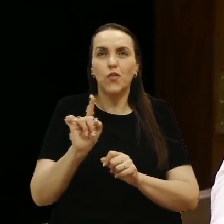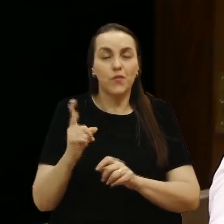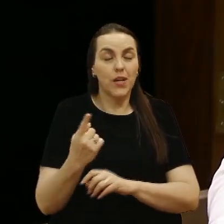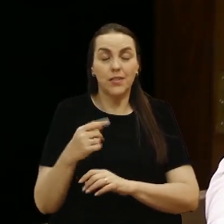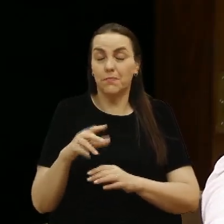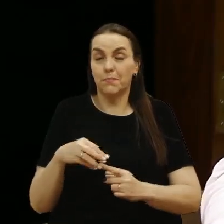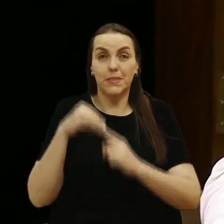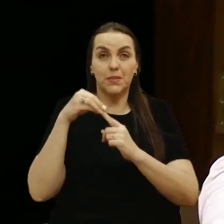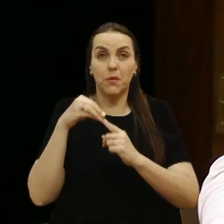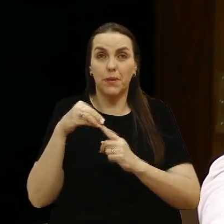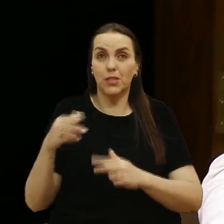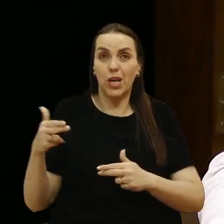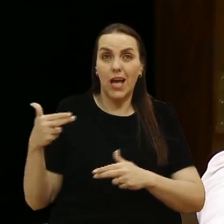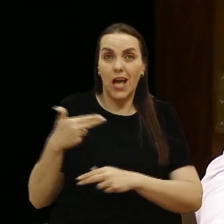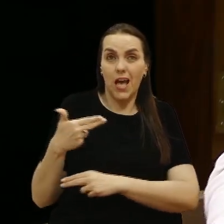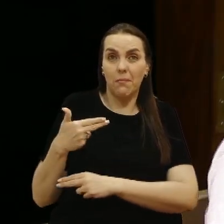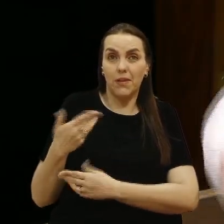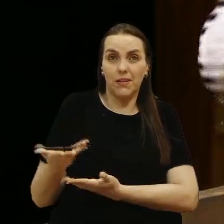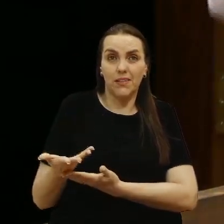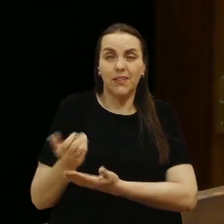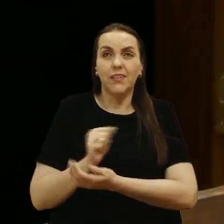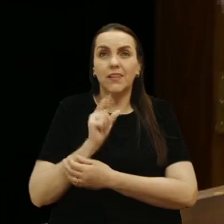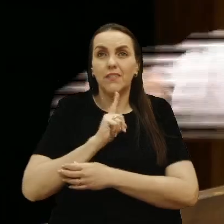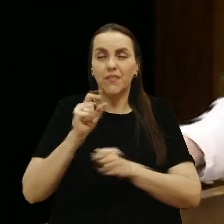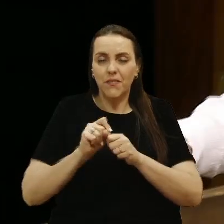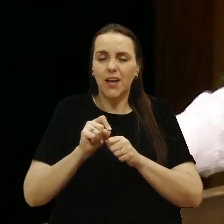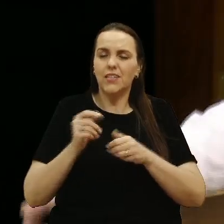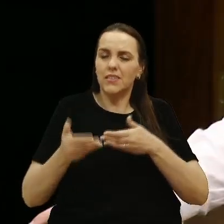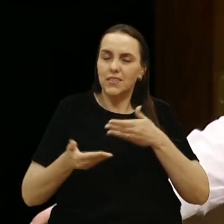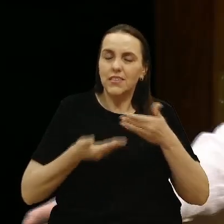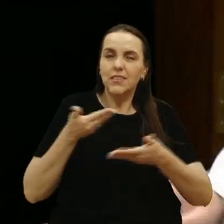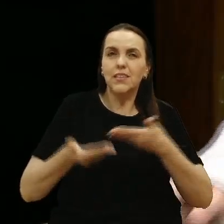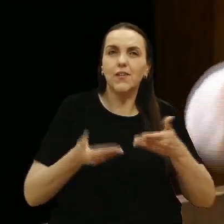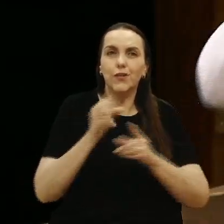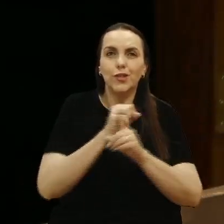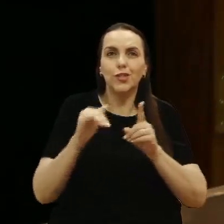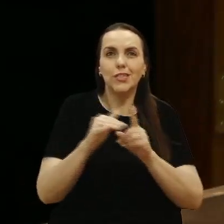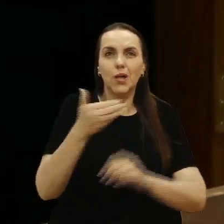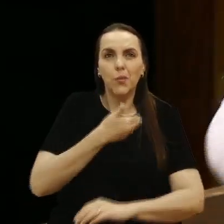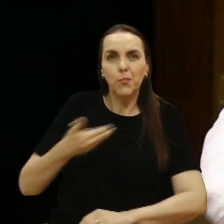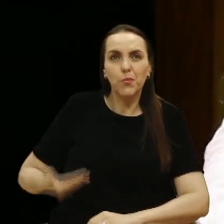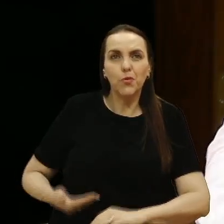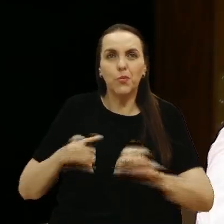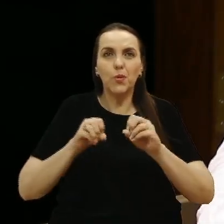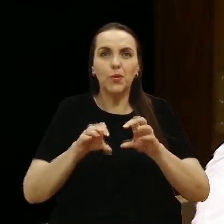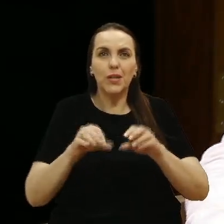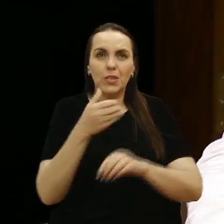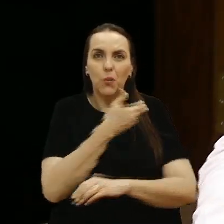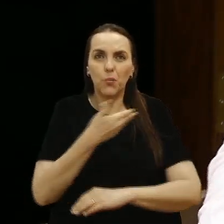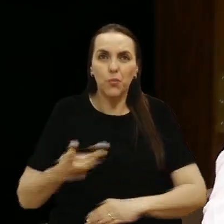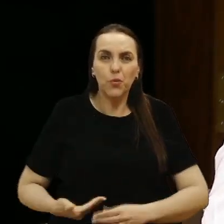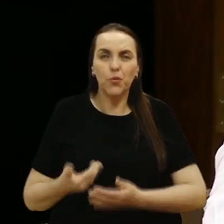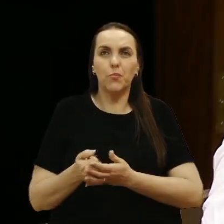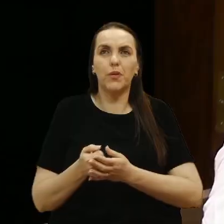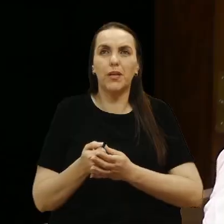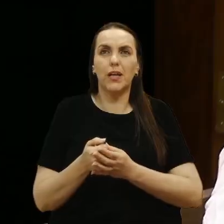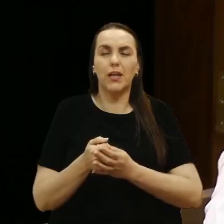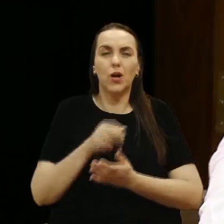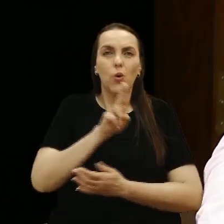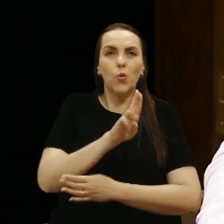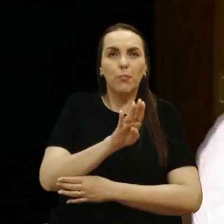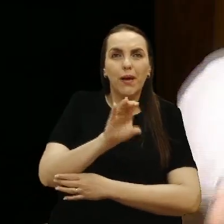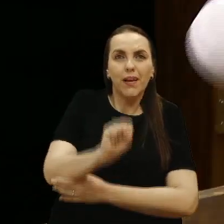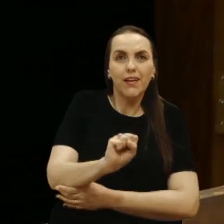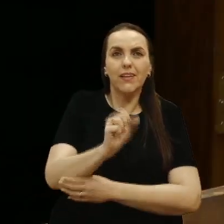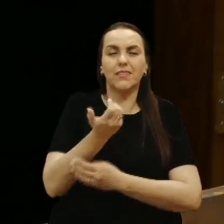armas a disputa de território, vereador Lucas. Se faz com serviço social público, se faz com educação pública, se faz com unidade de